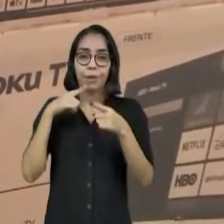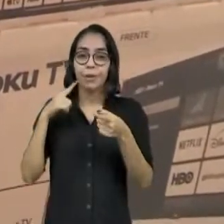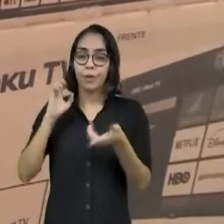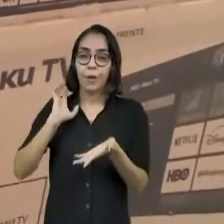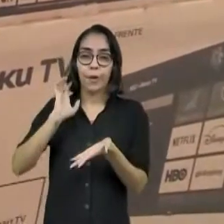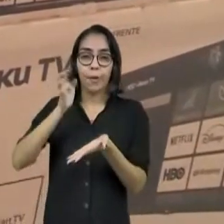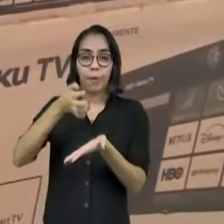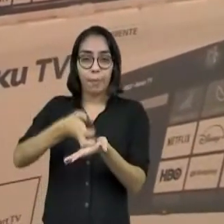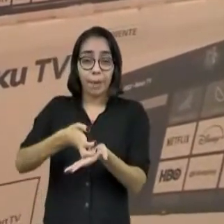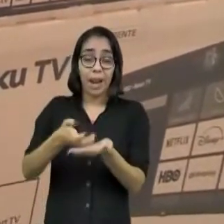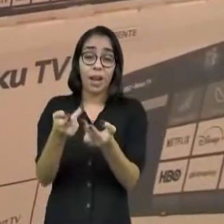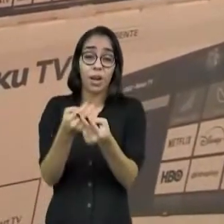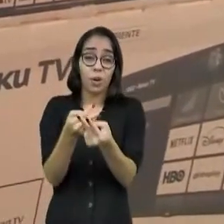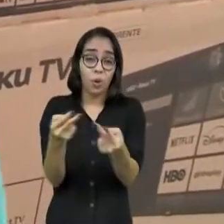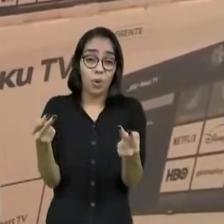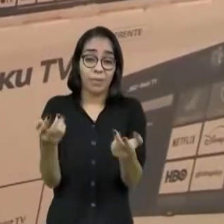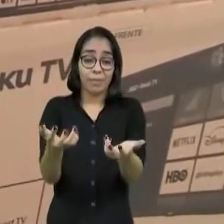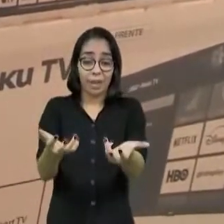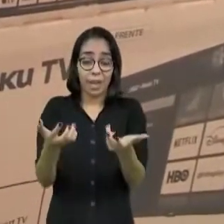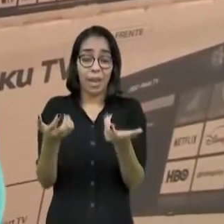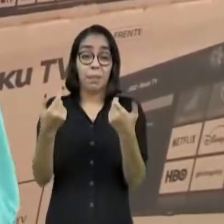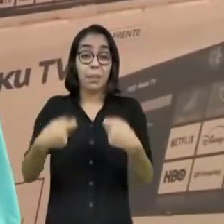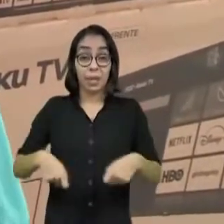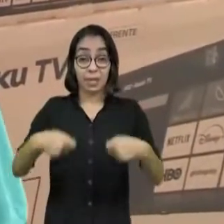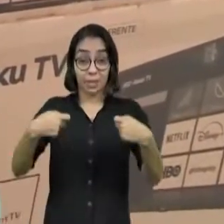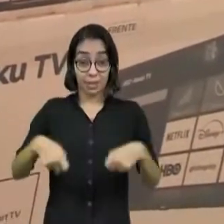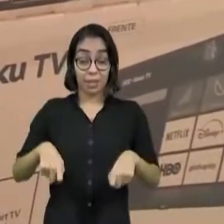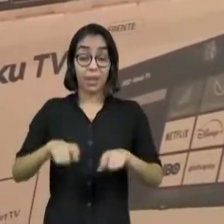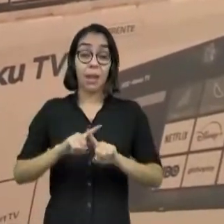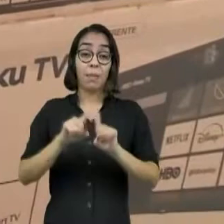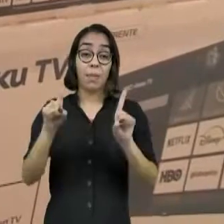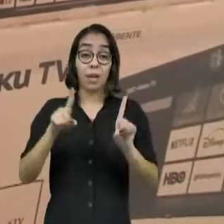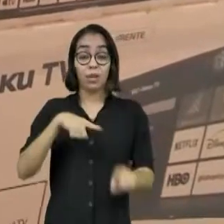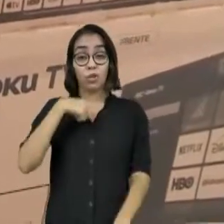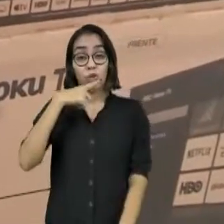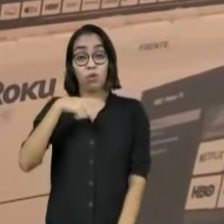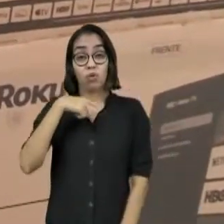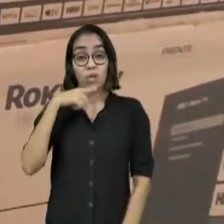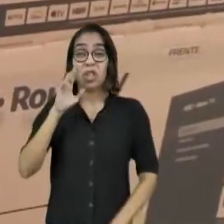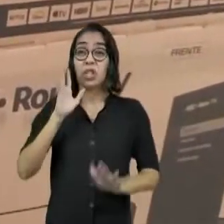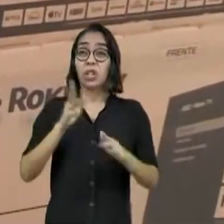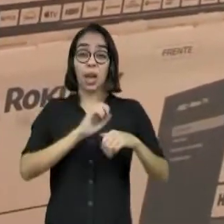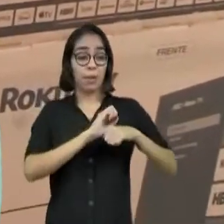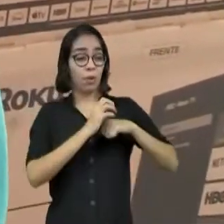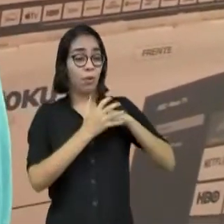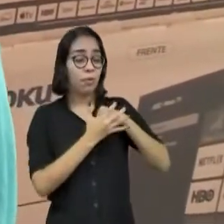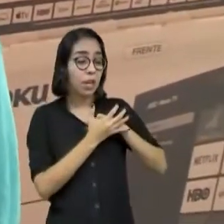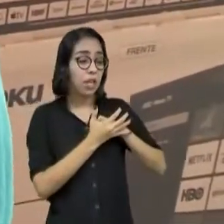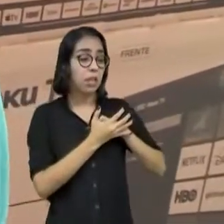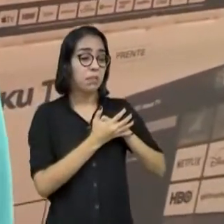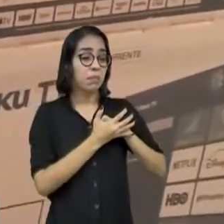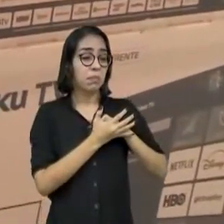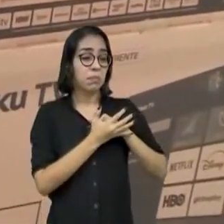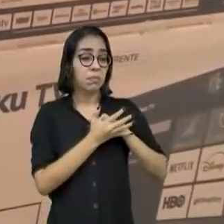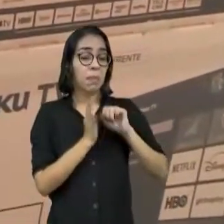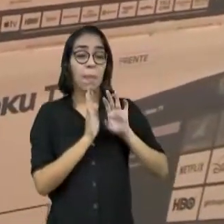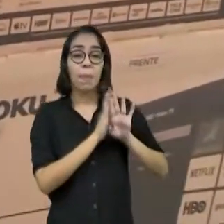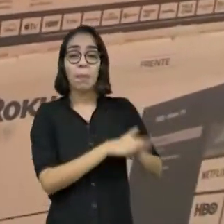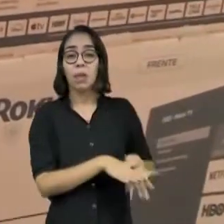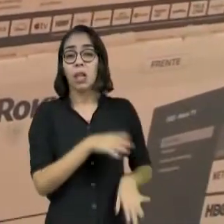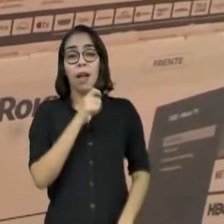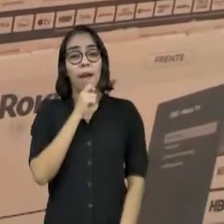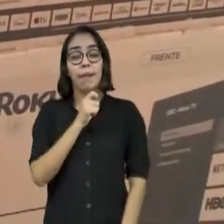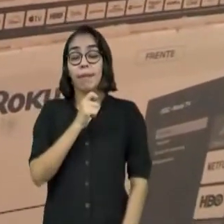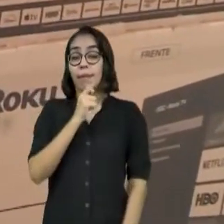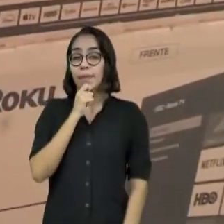nas coisas que a gente quer comprar. Tá entendendo? Aí depois da pandemia não melhorou nada assim de preço? Para mim não. Tá tudo muito caro? Tá muito, muito.